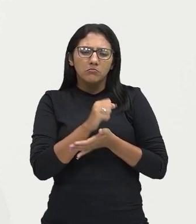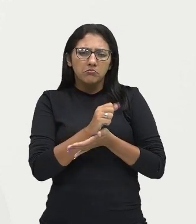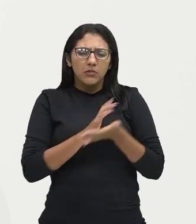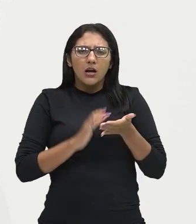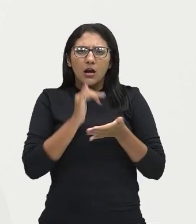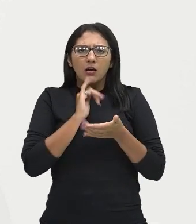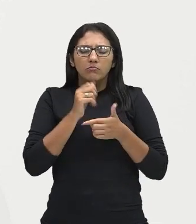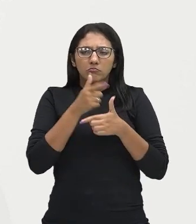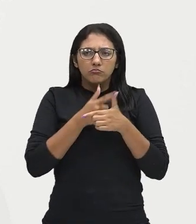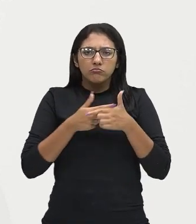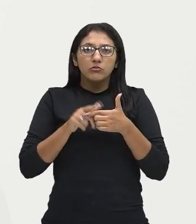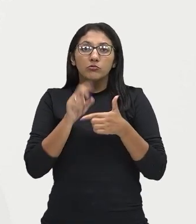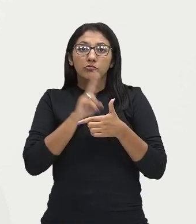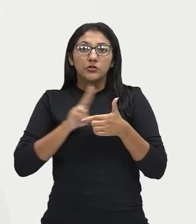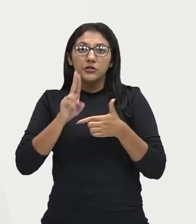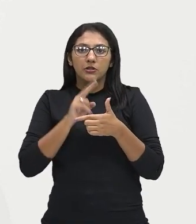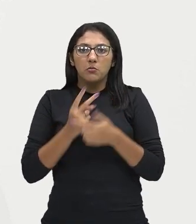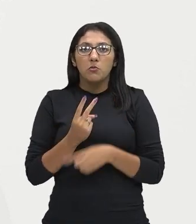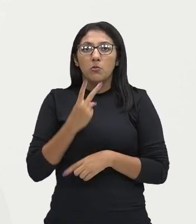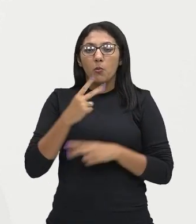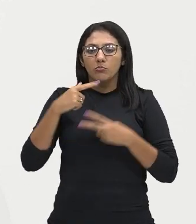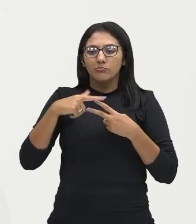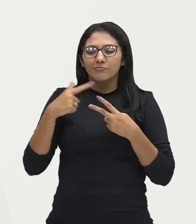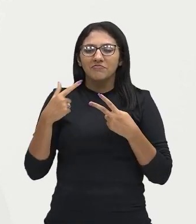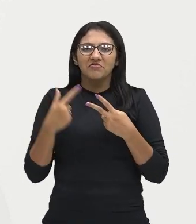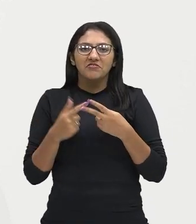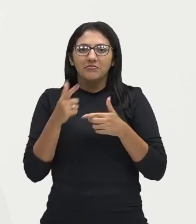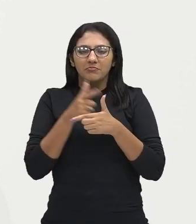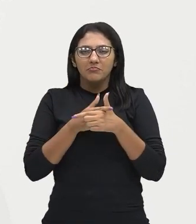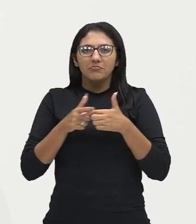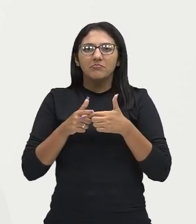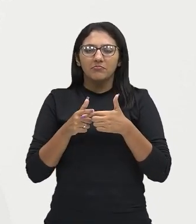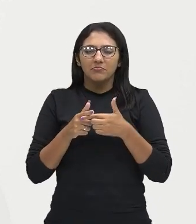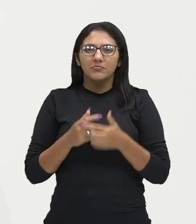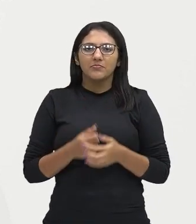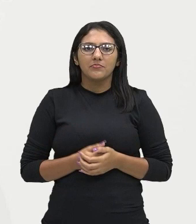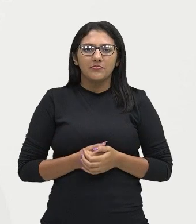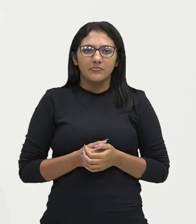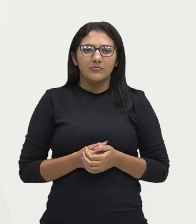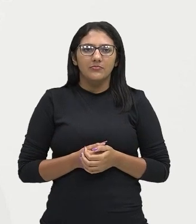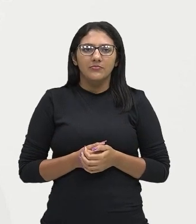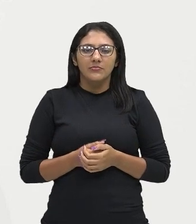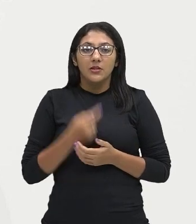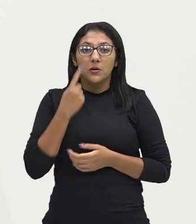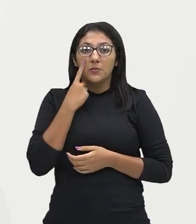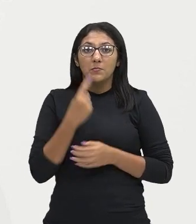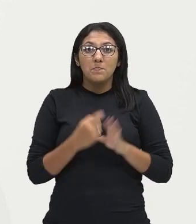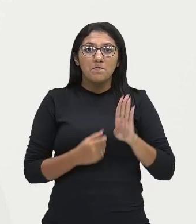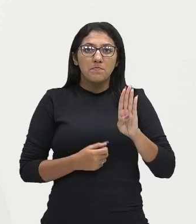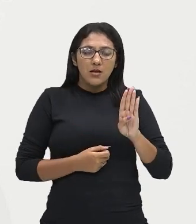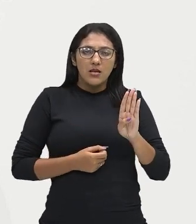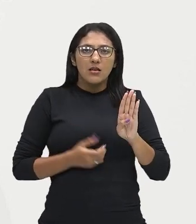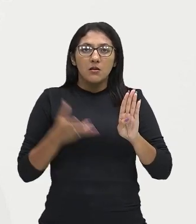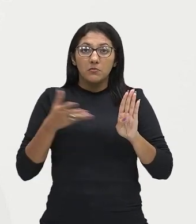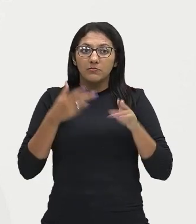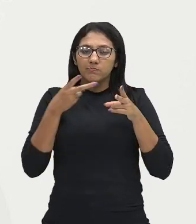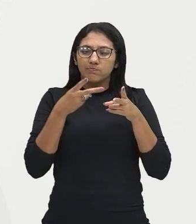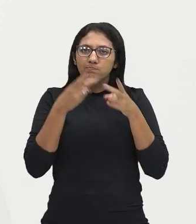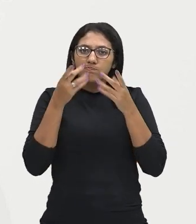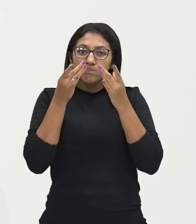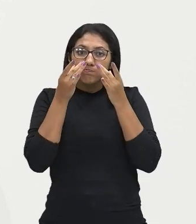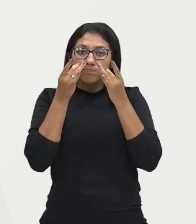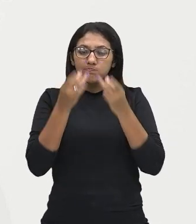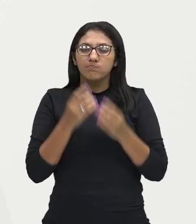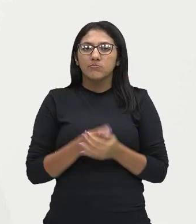divisão representada na forma de fração, tá legal? Temos ainda outra aqui, na nossa letra B, ó. Agora fica esperto aqui na letra B, pessoal. Tu tem